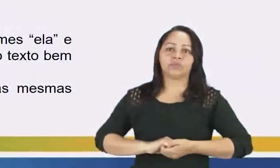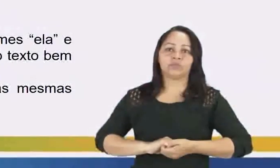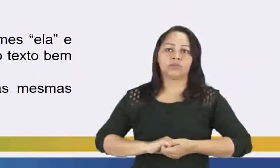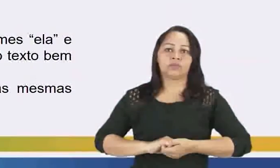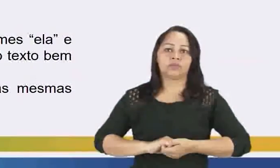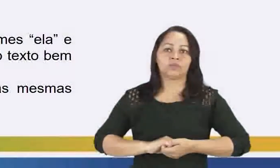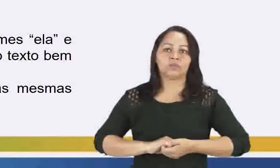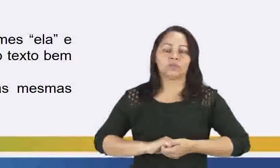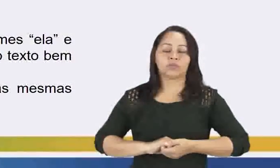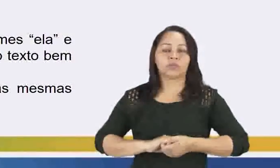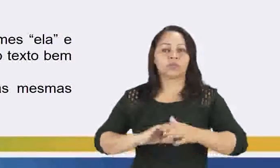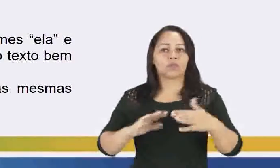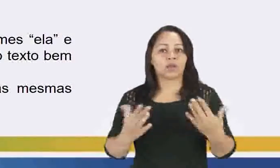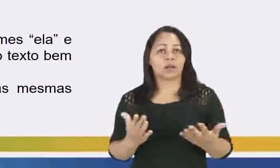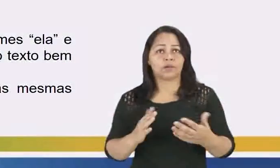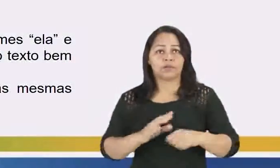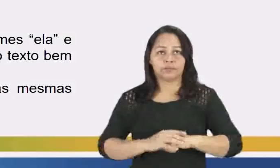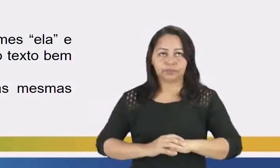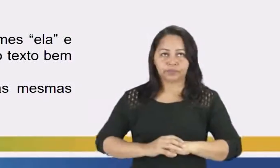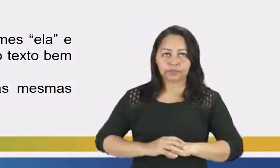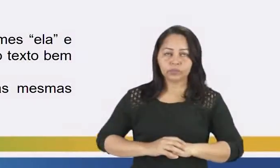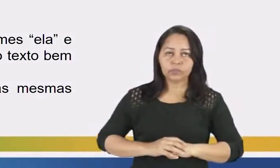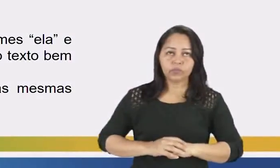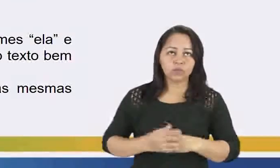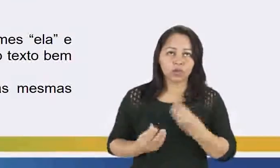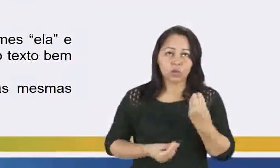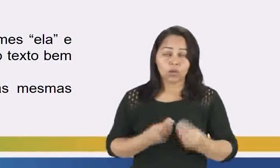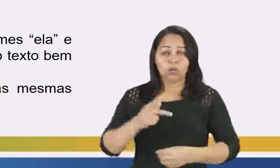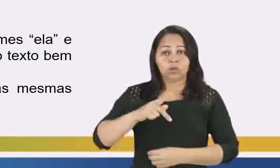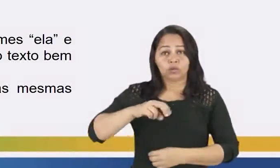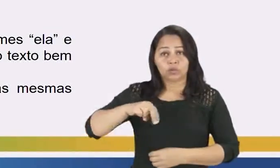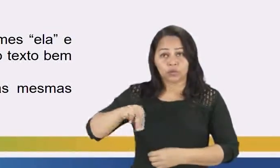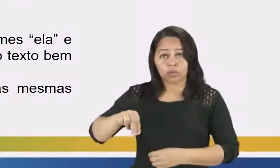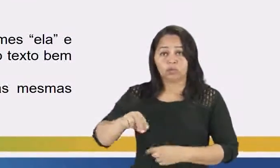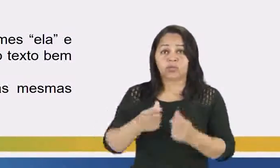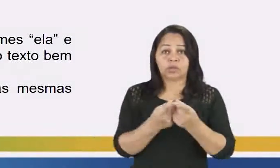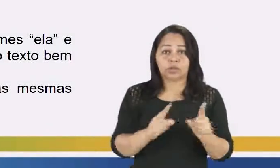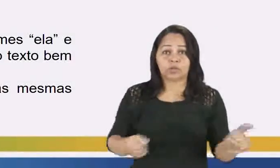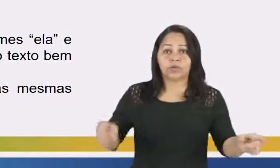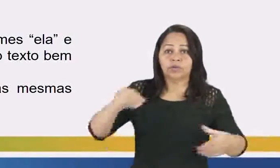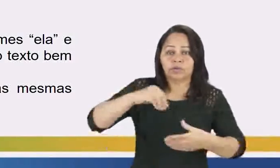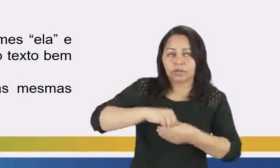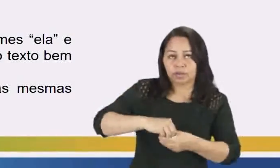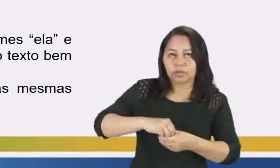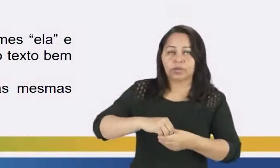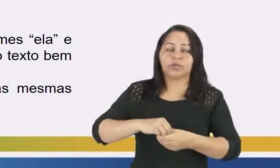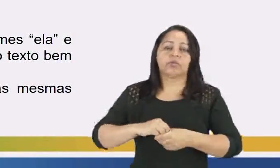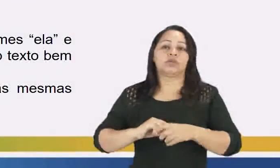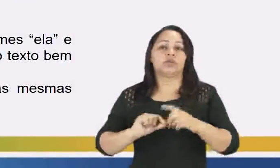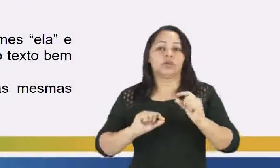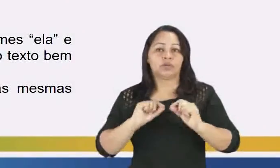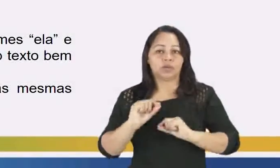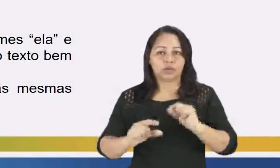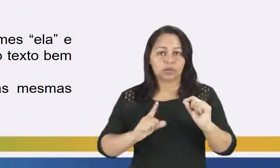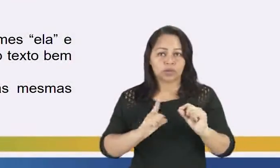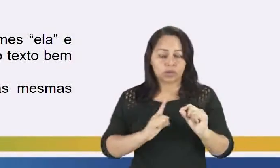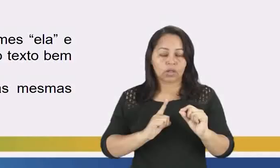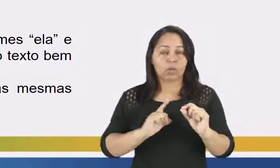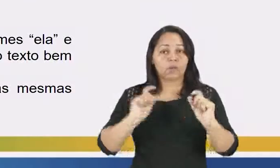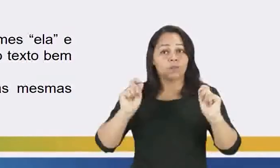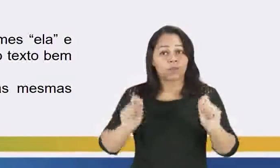Então, as funções gramaticais de um pronome. Os pronomes existem para remeter, para retomar